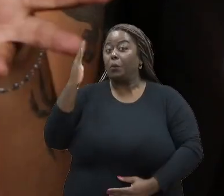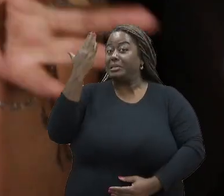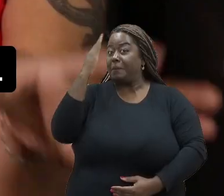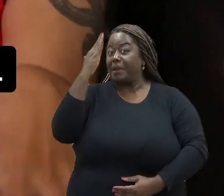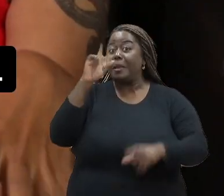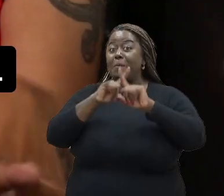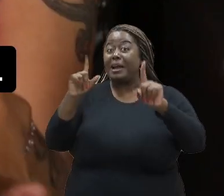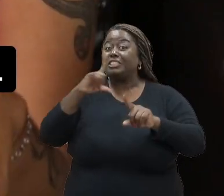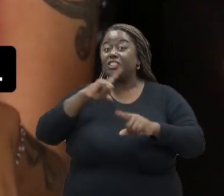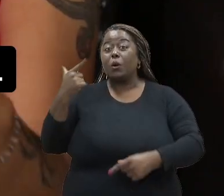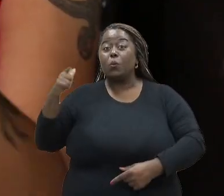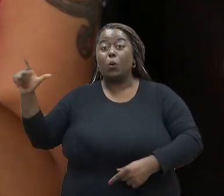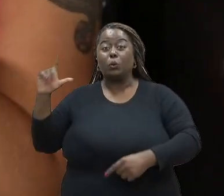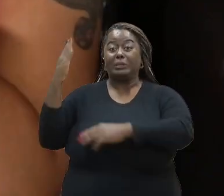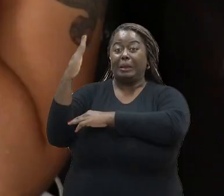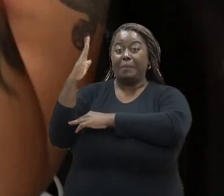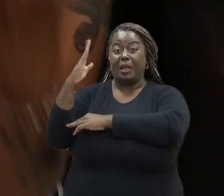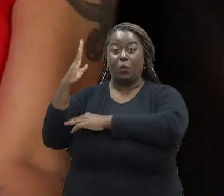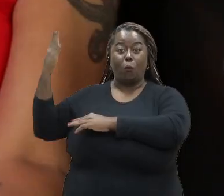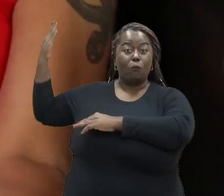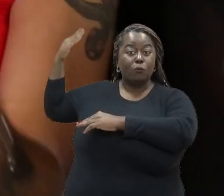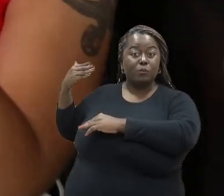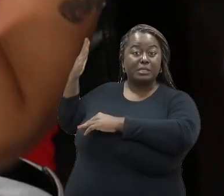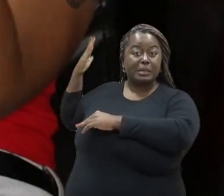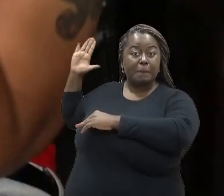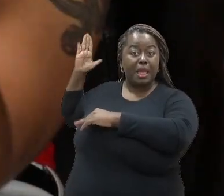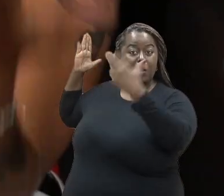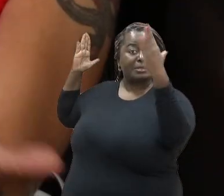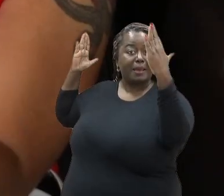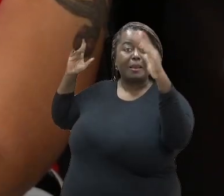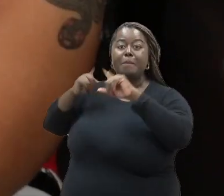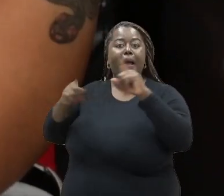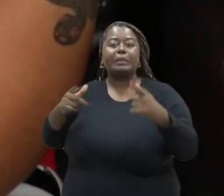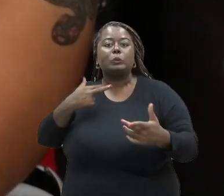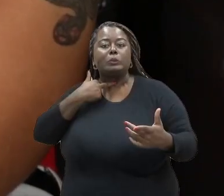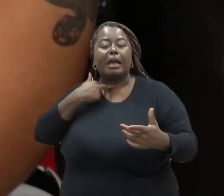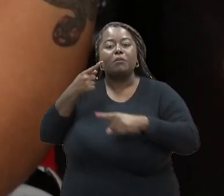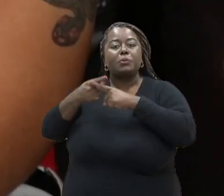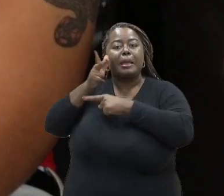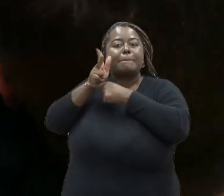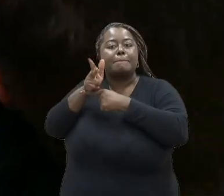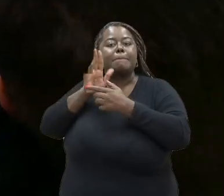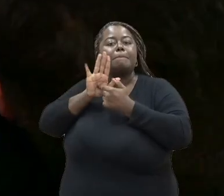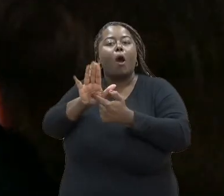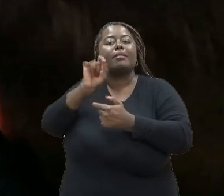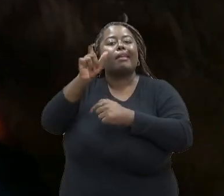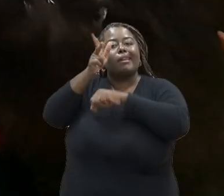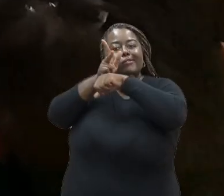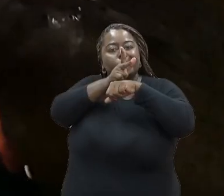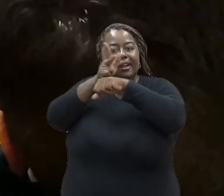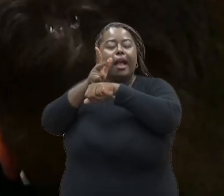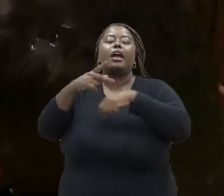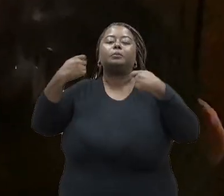um espelho, mas tinha um outro espelho no fundo. E não tem como gravar com o espelho no fundo, porque senão ia aparecer quem estava ali na câmera. Então a gente